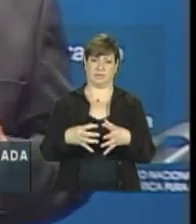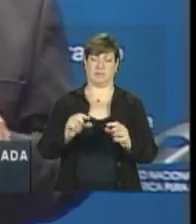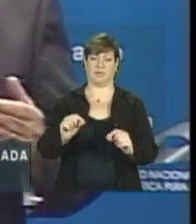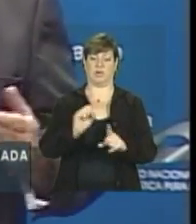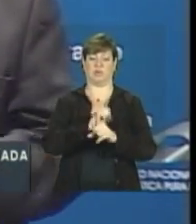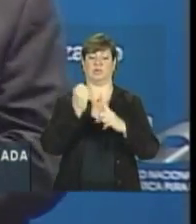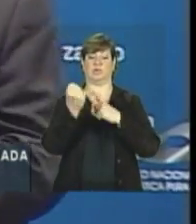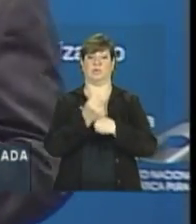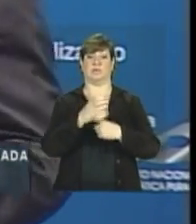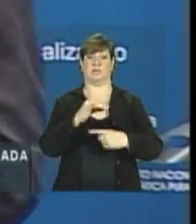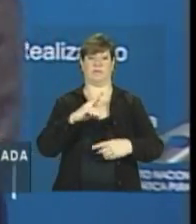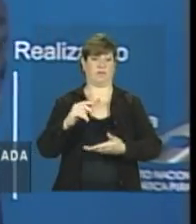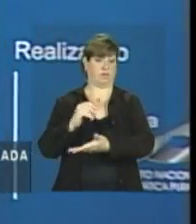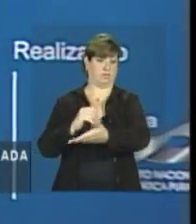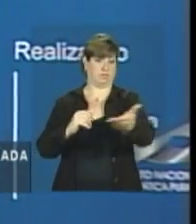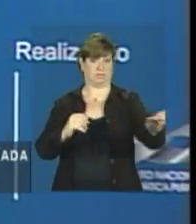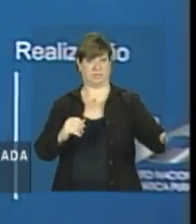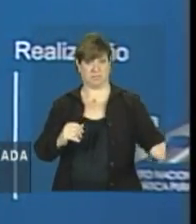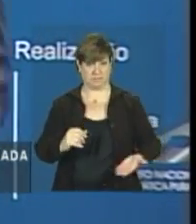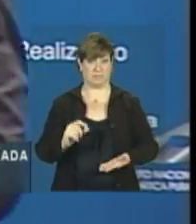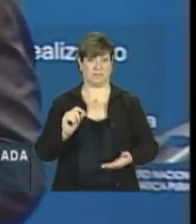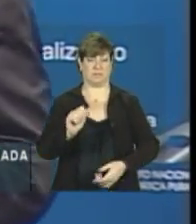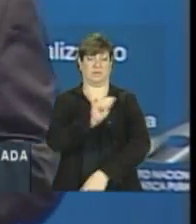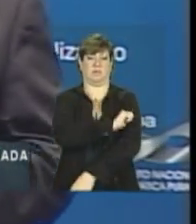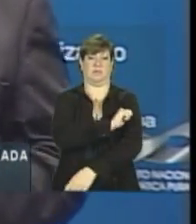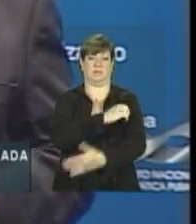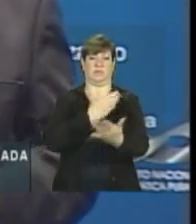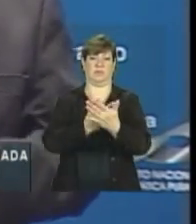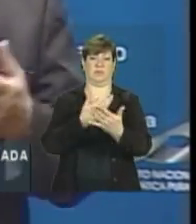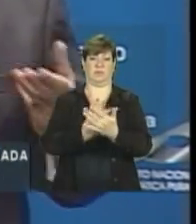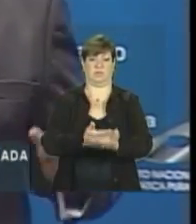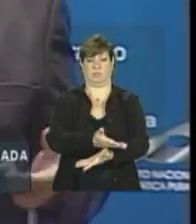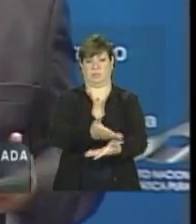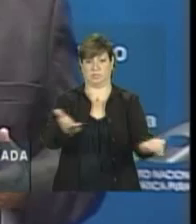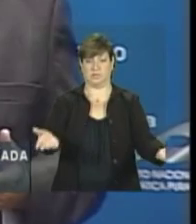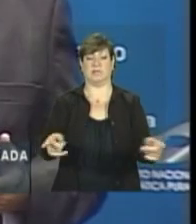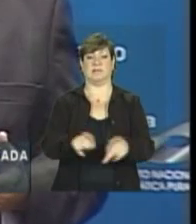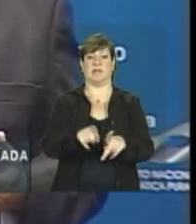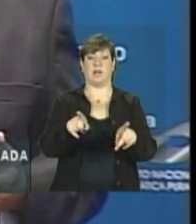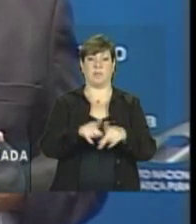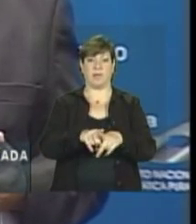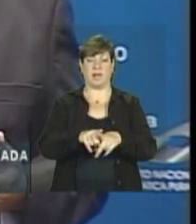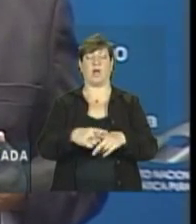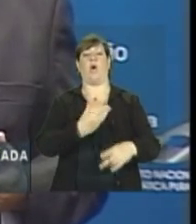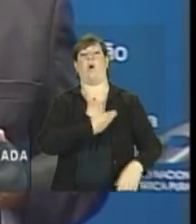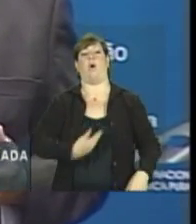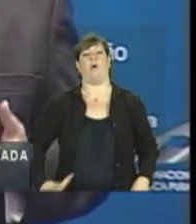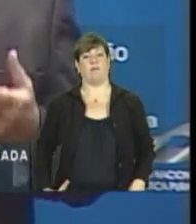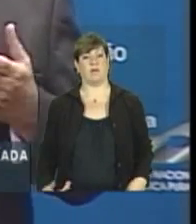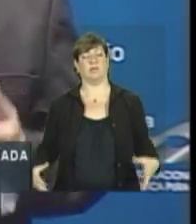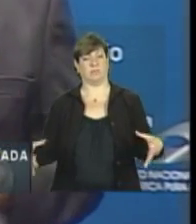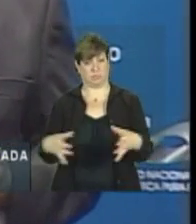a sociedade civil, que são a Sociedade Brasileira de Matemática, e instituições governamentais.